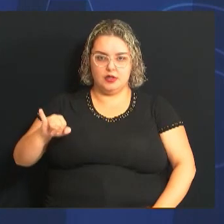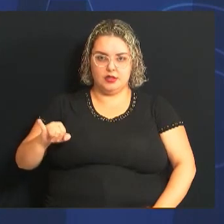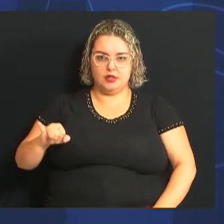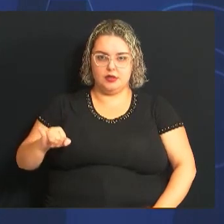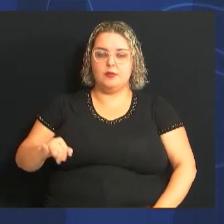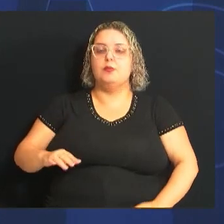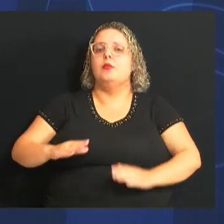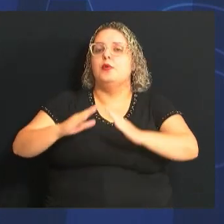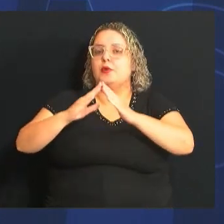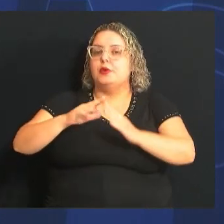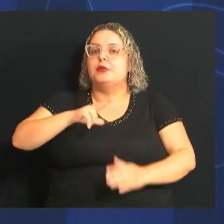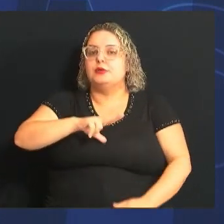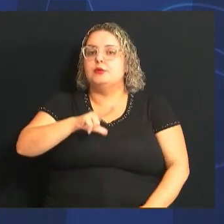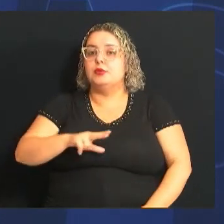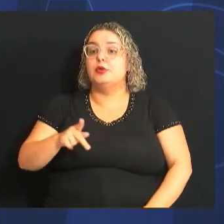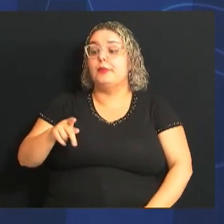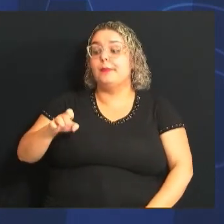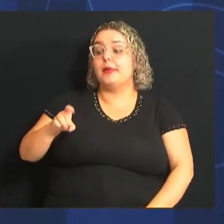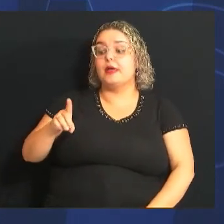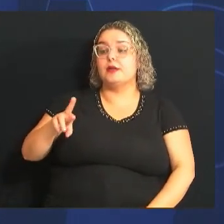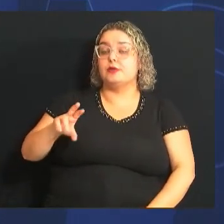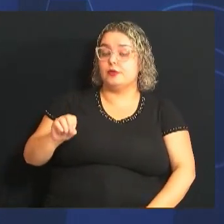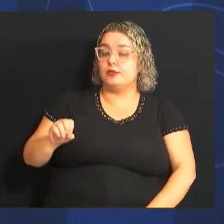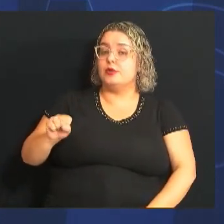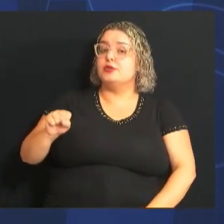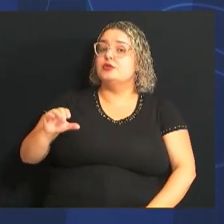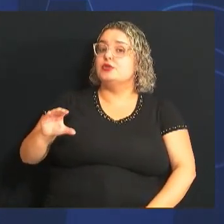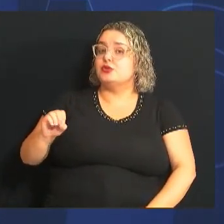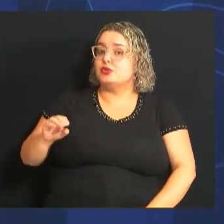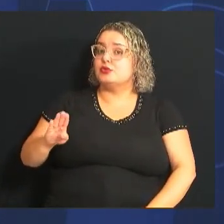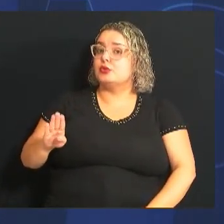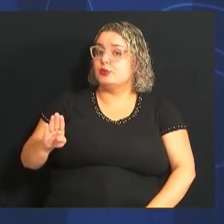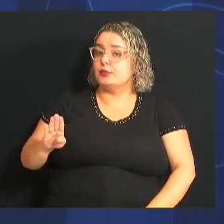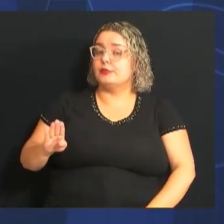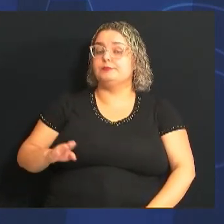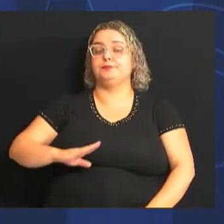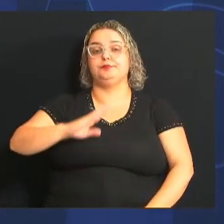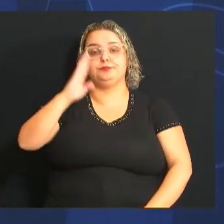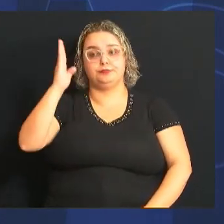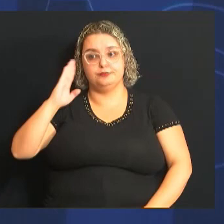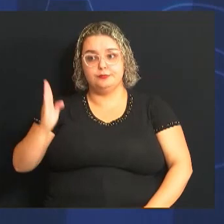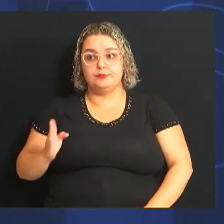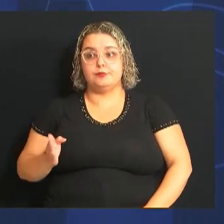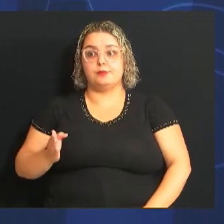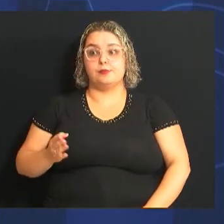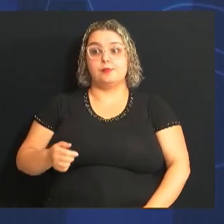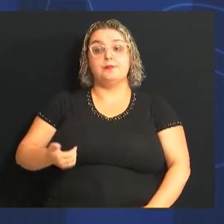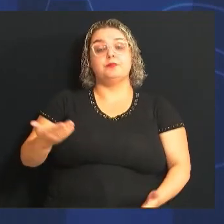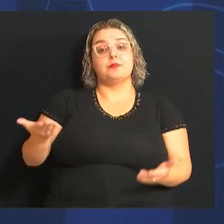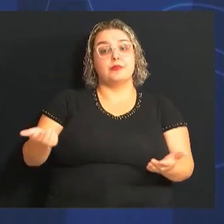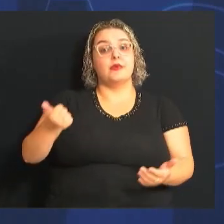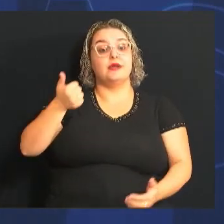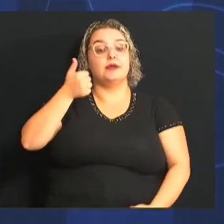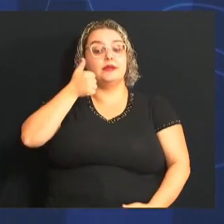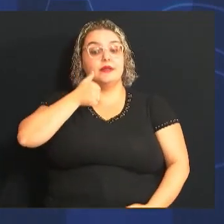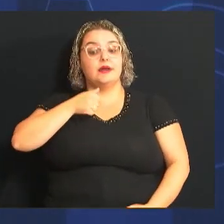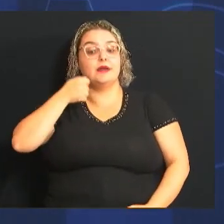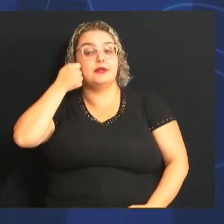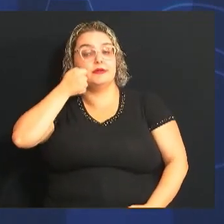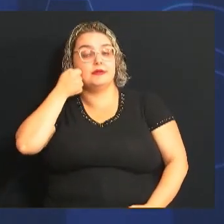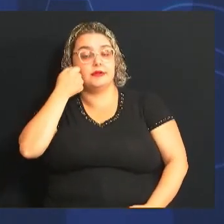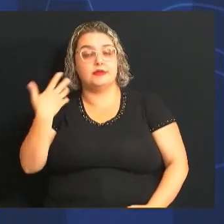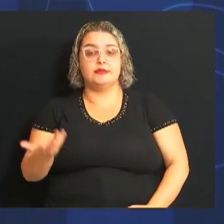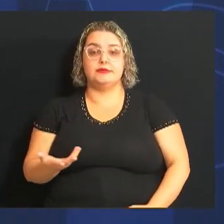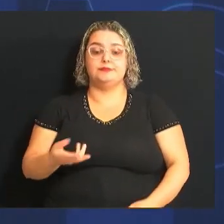aqui no Brasil, em que a atriz destacou uma irresponsabilidade do surfista, reclamando do não